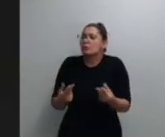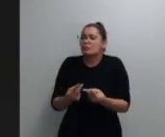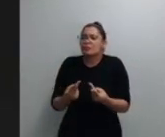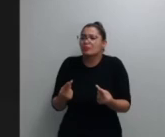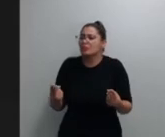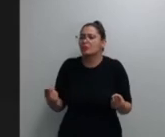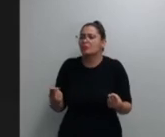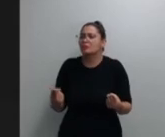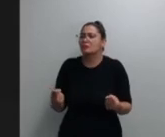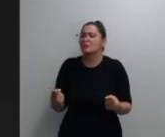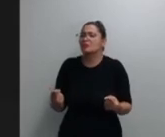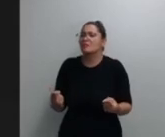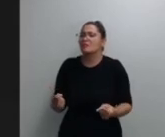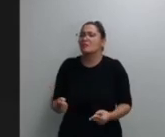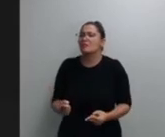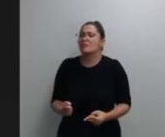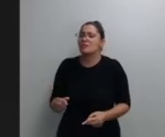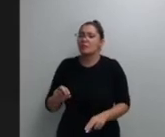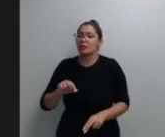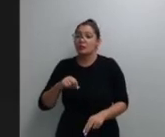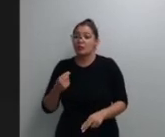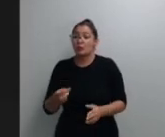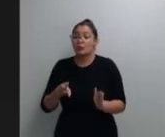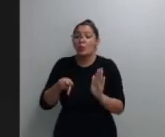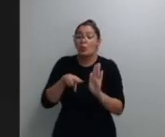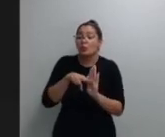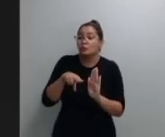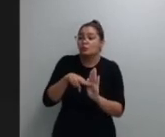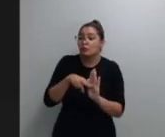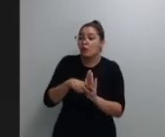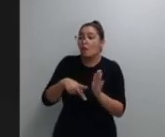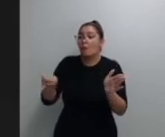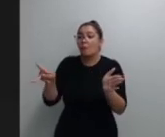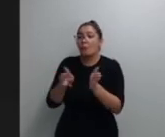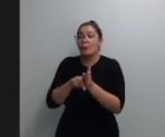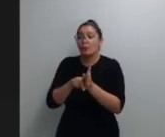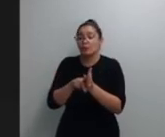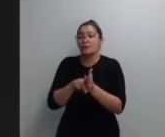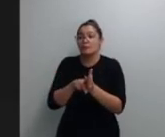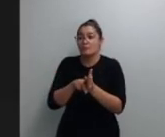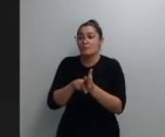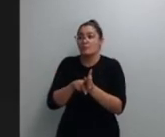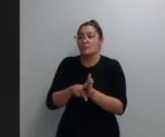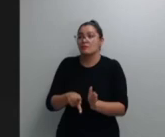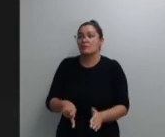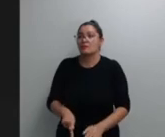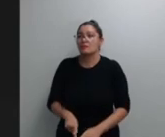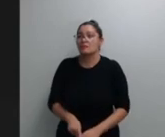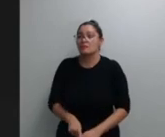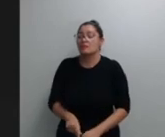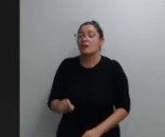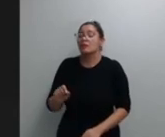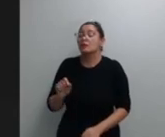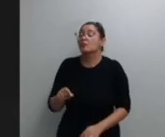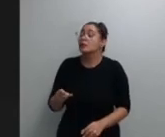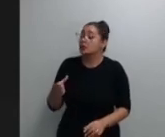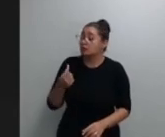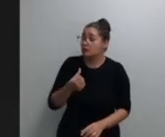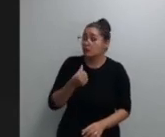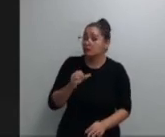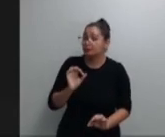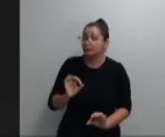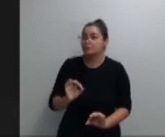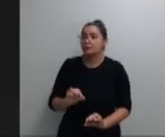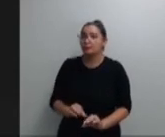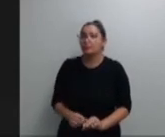é porque tem um normativo próprio no que diz respeito ao servidor público então nesse aí se você está de acordo